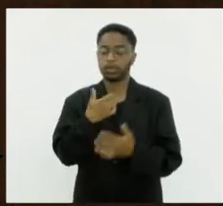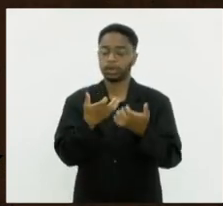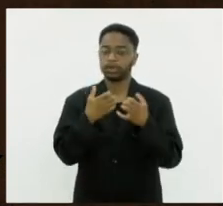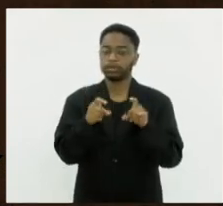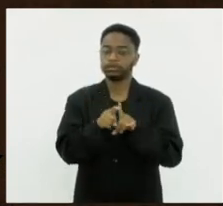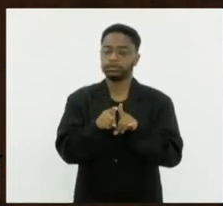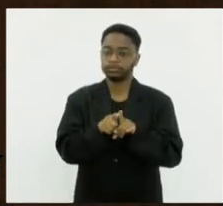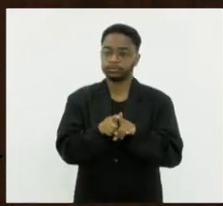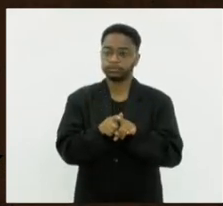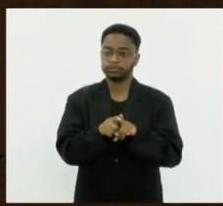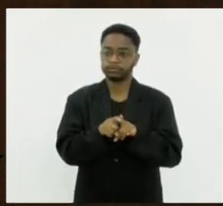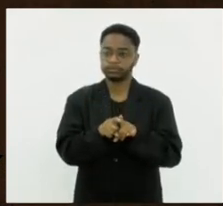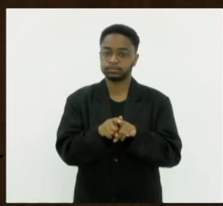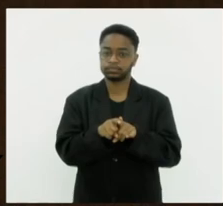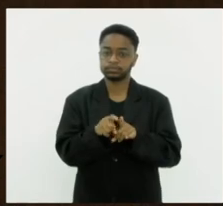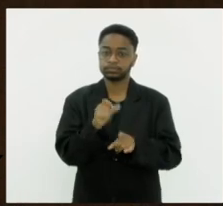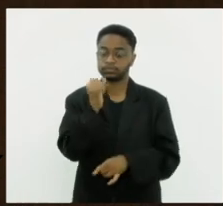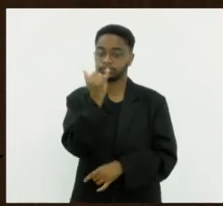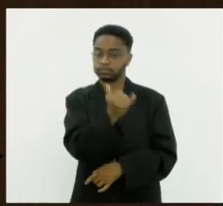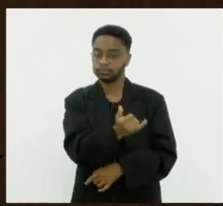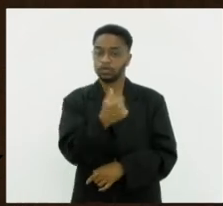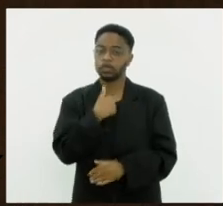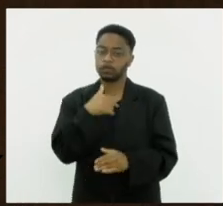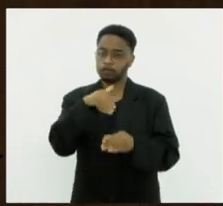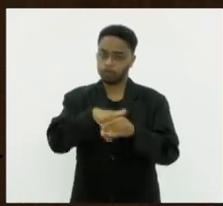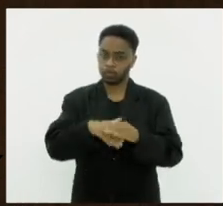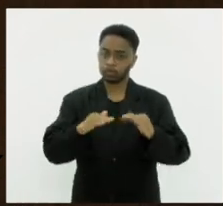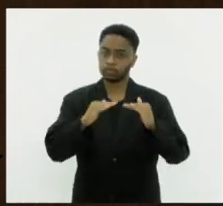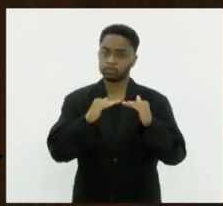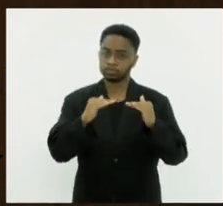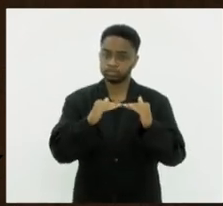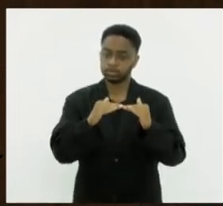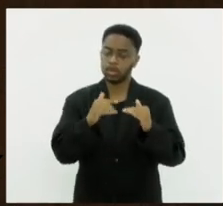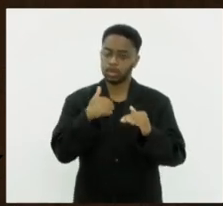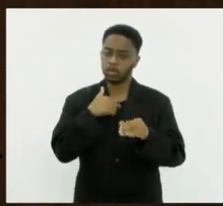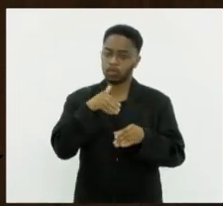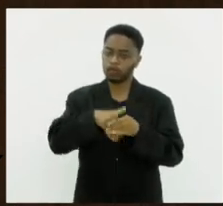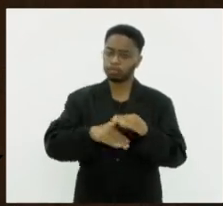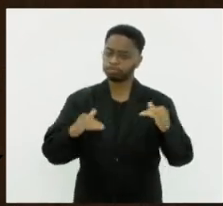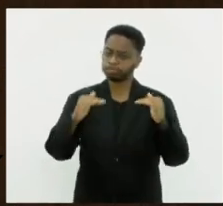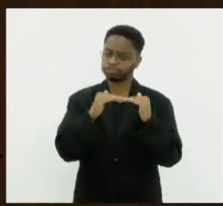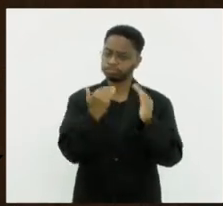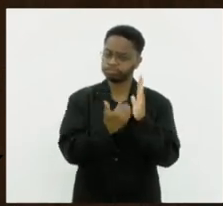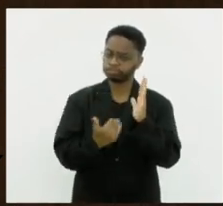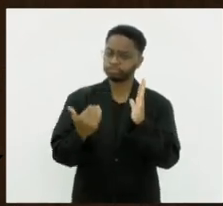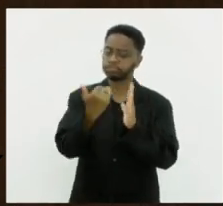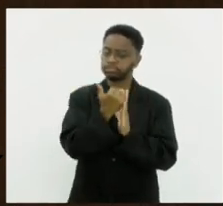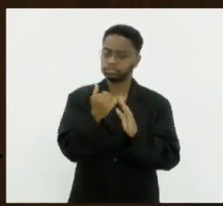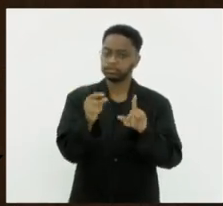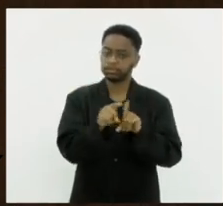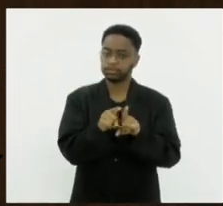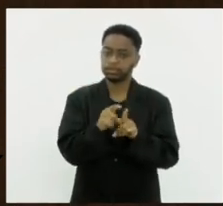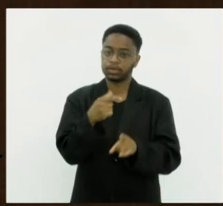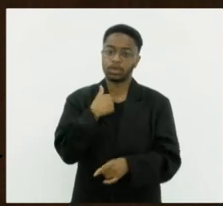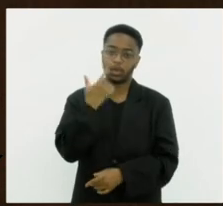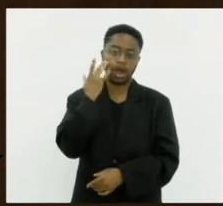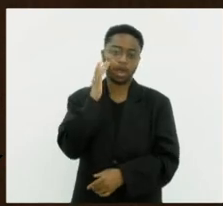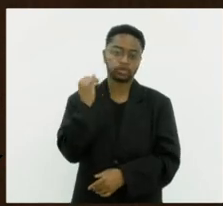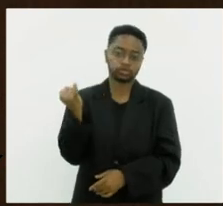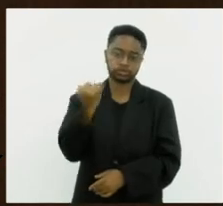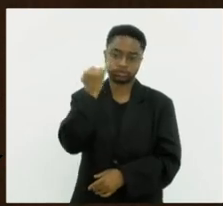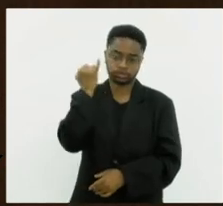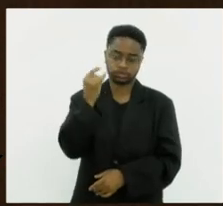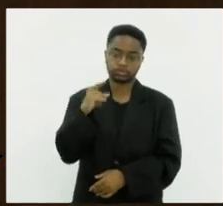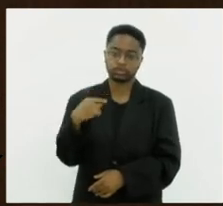Vossa Excelência, não apenas dizer que voto favorável, eu voto muito favorável e acho muito importante